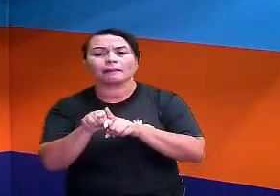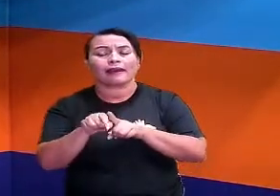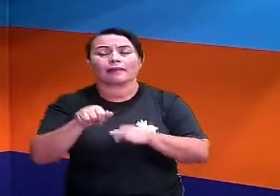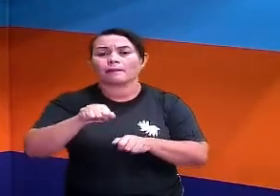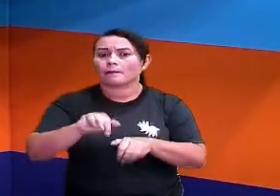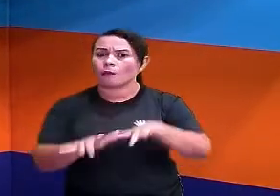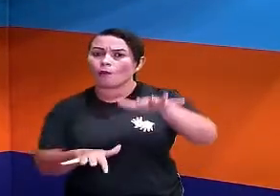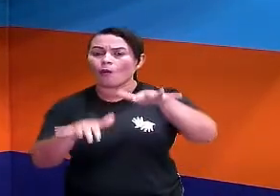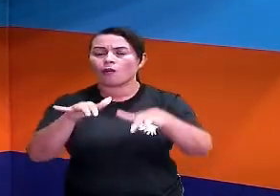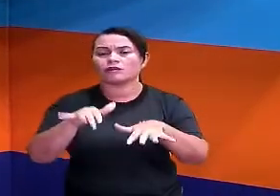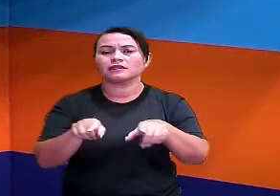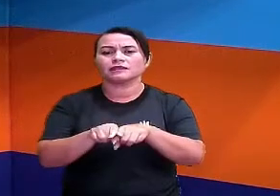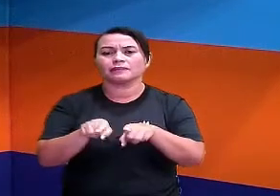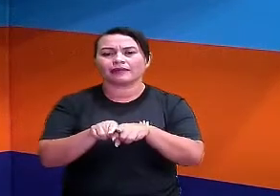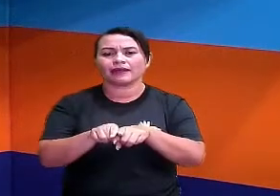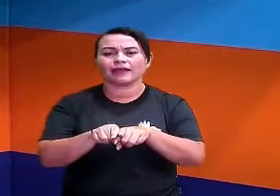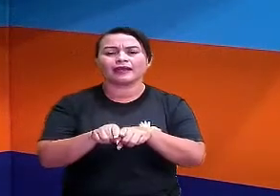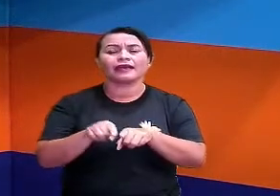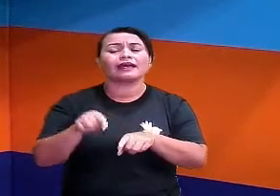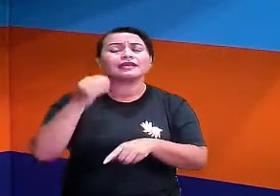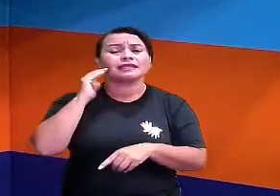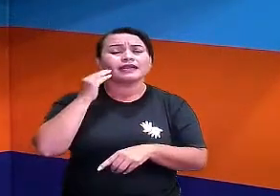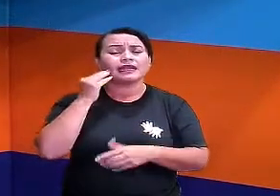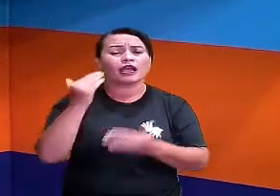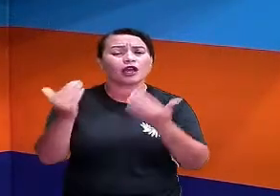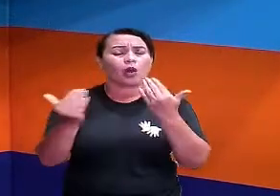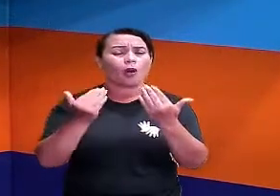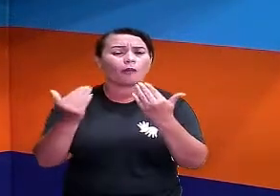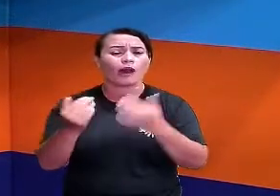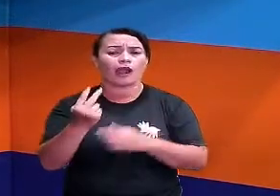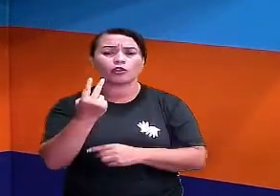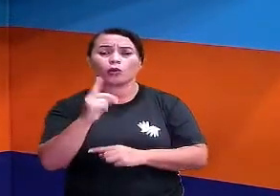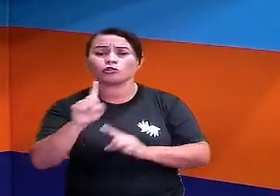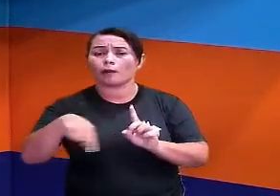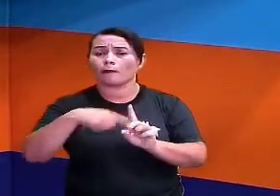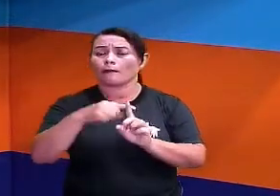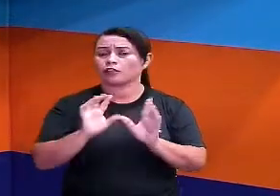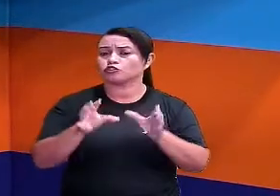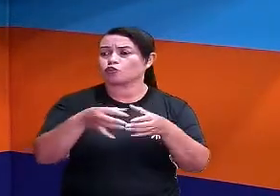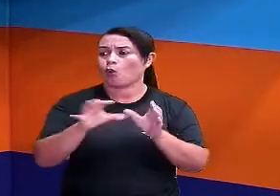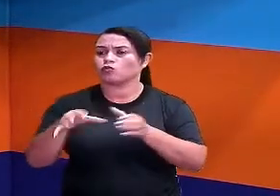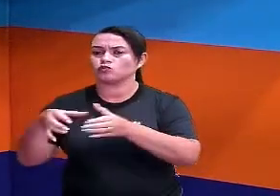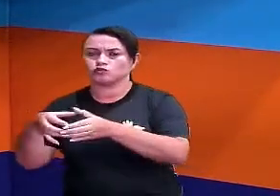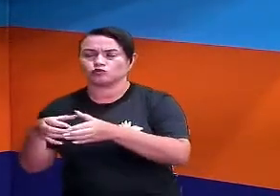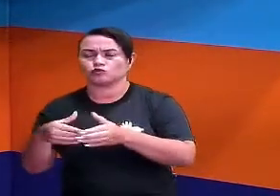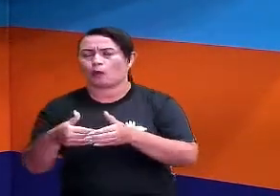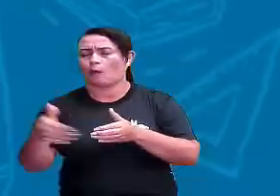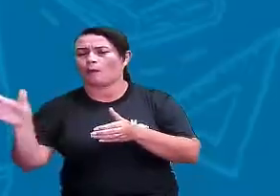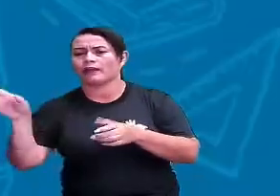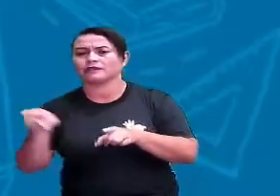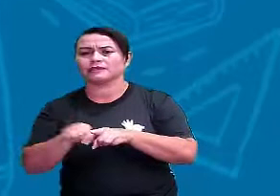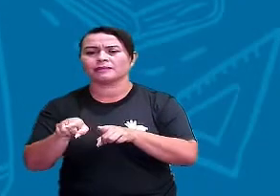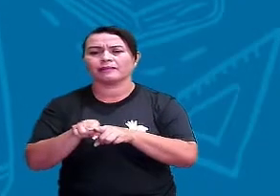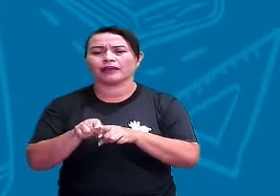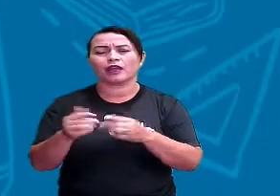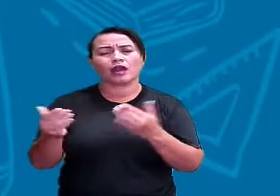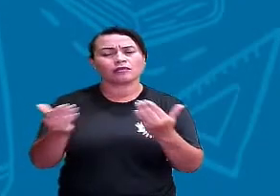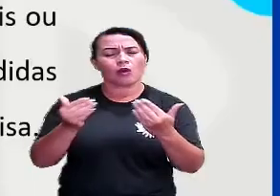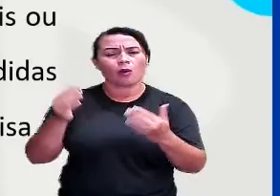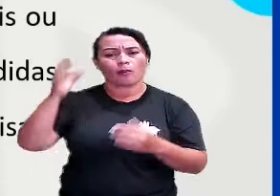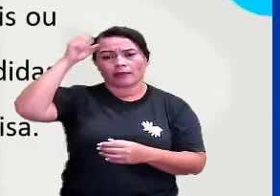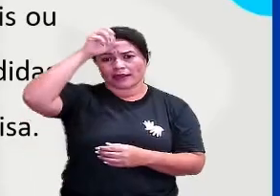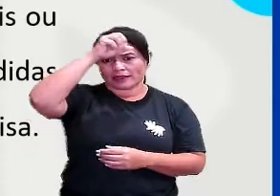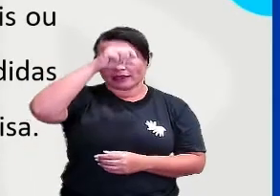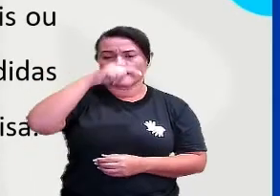a moda e a média aritmética para comparar dois ou mais conjuntos de dados, compreendendo essas medidas como indicadoras